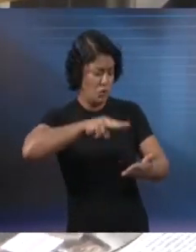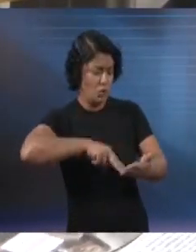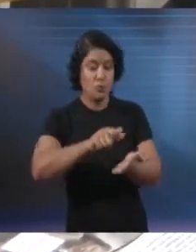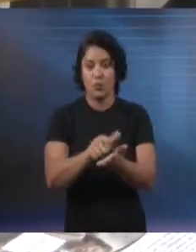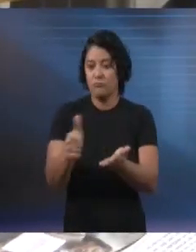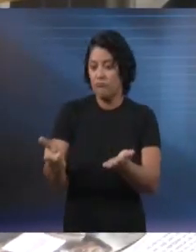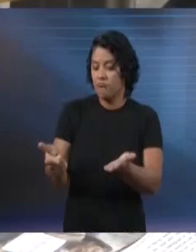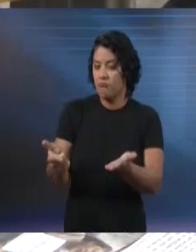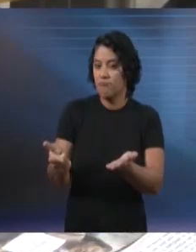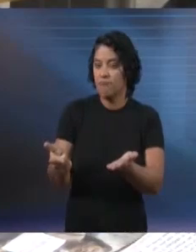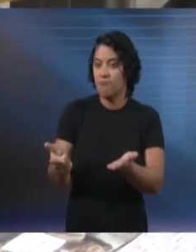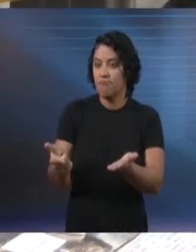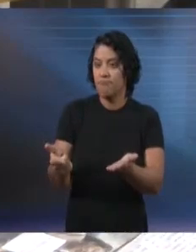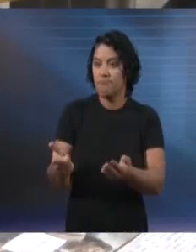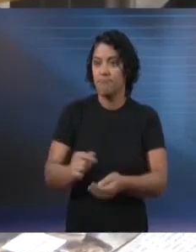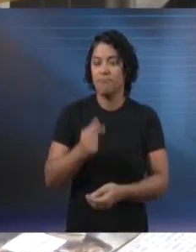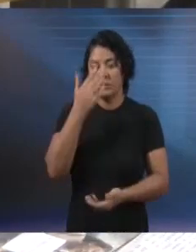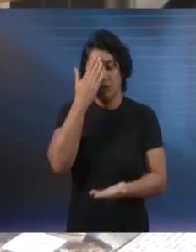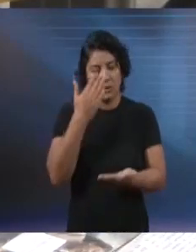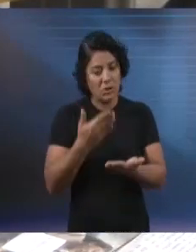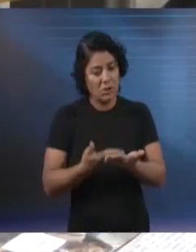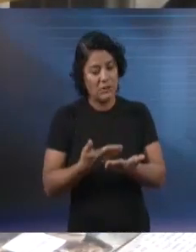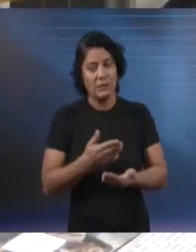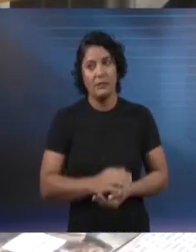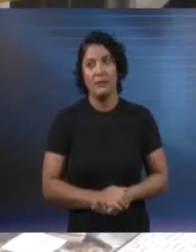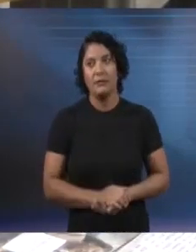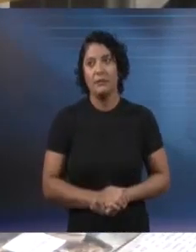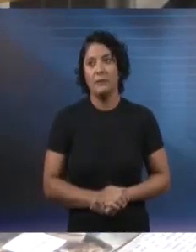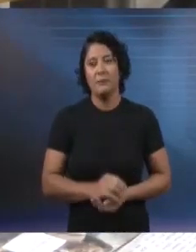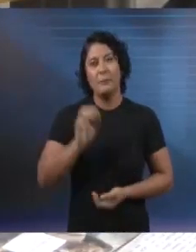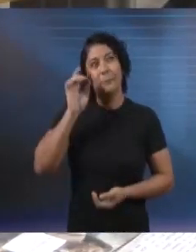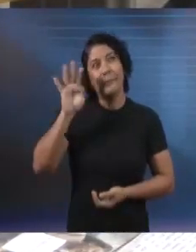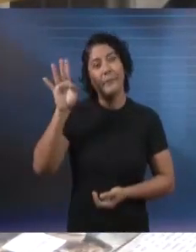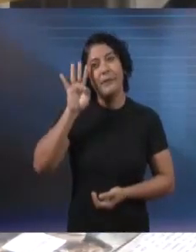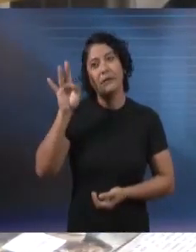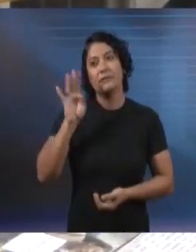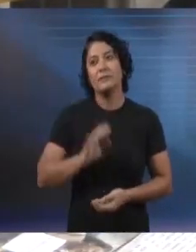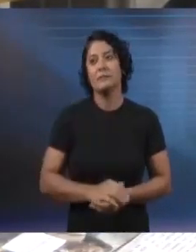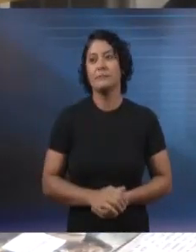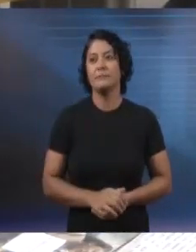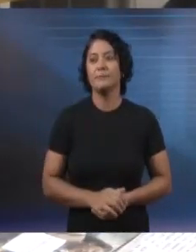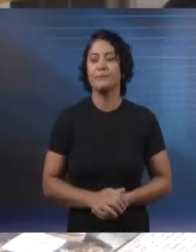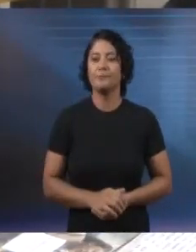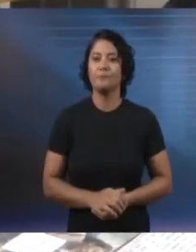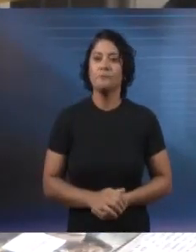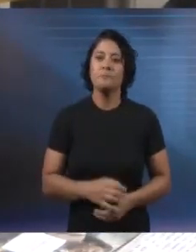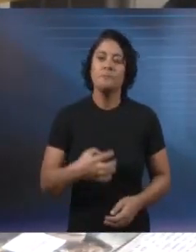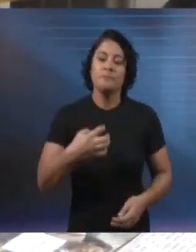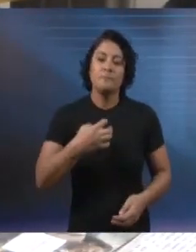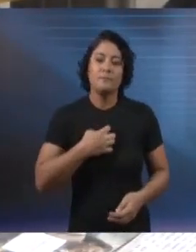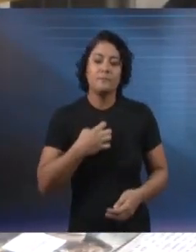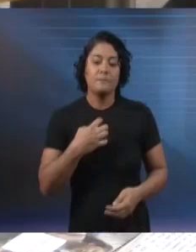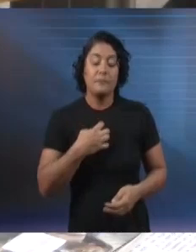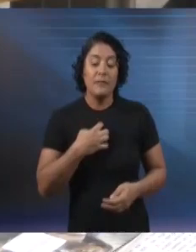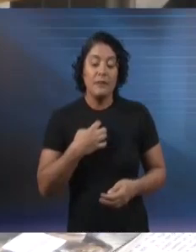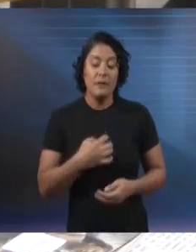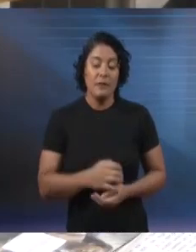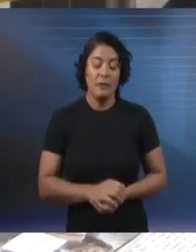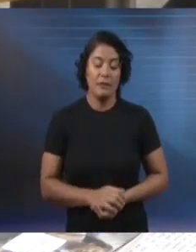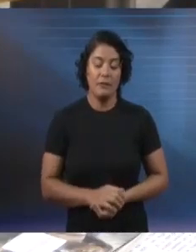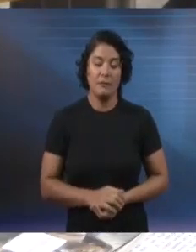que acredito que esteja refletindo, porque já é uma forma de comunicar